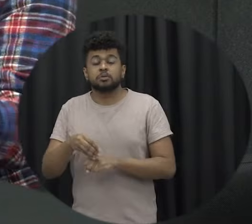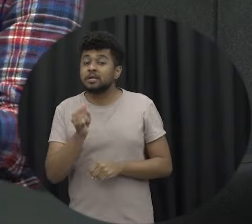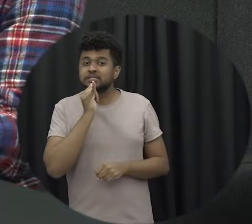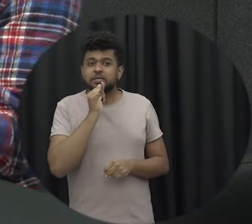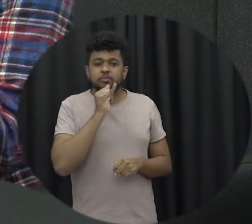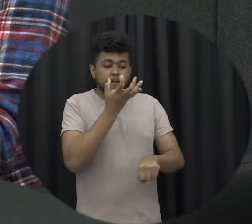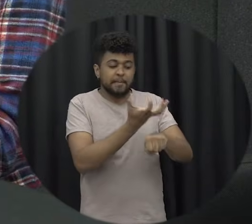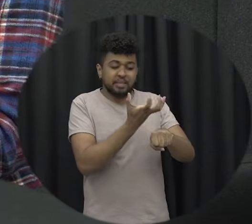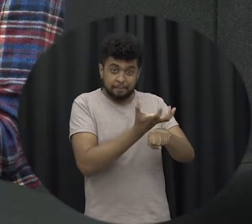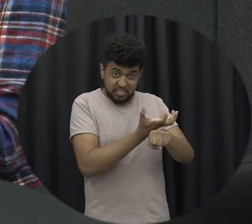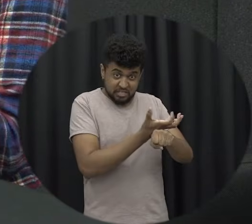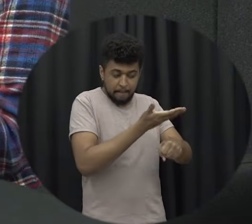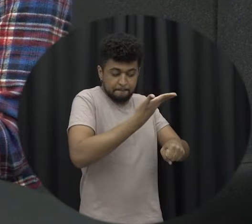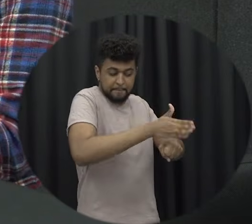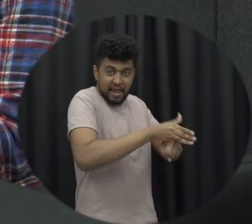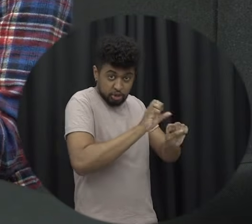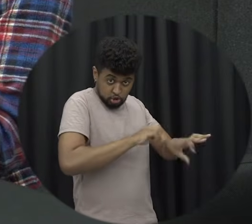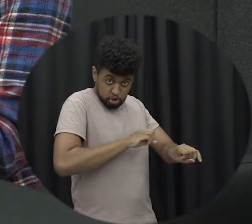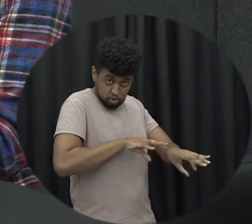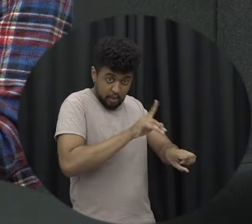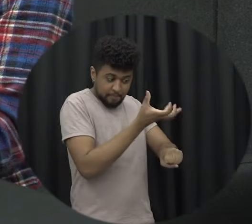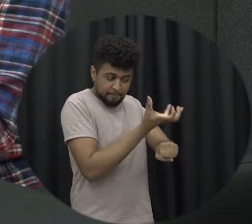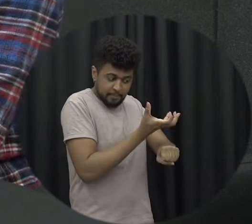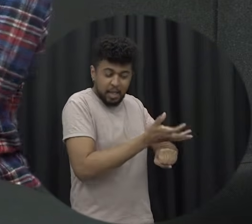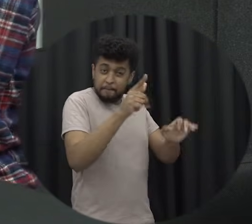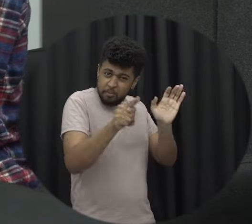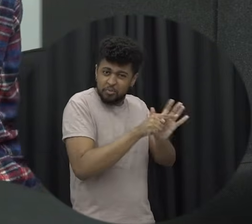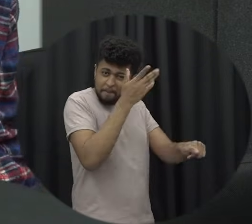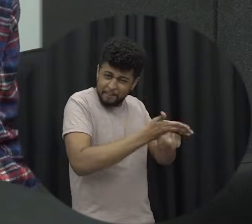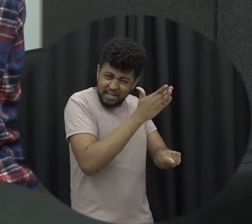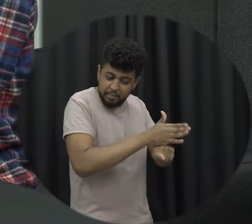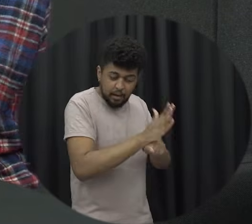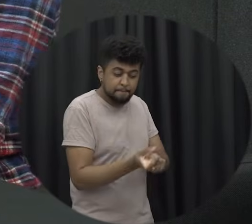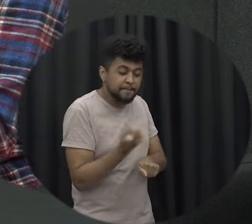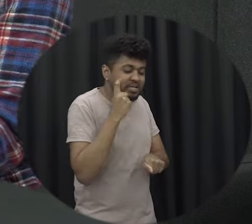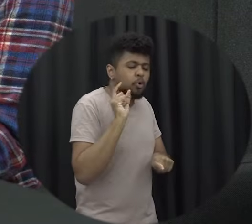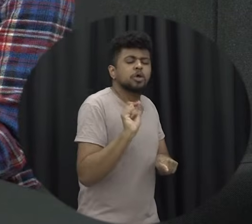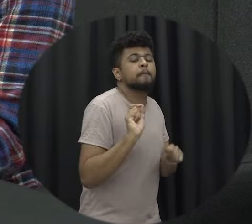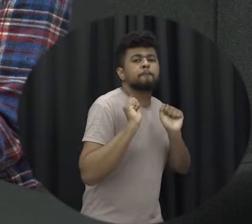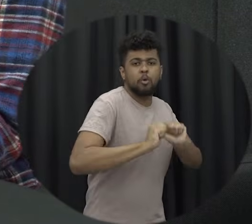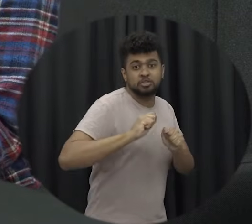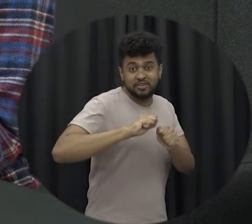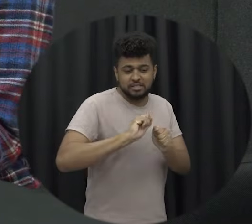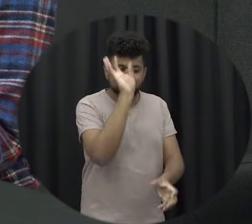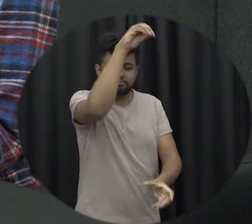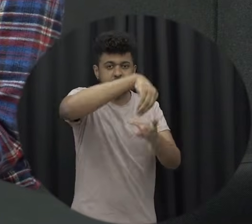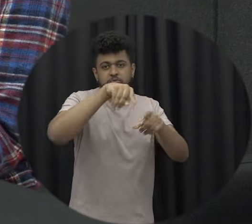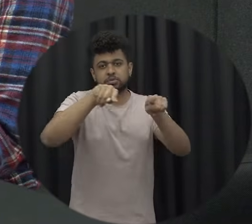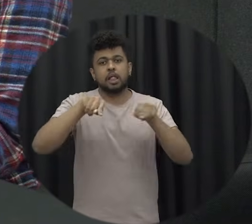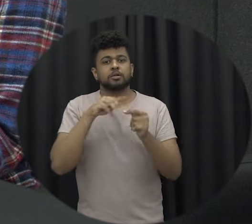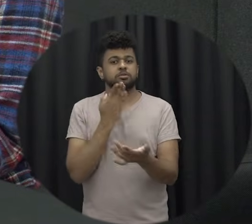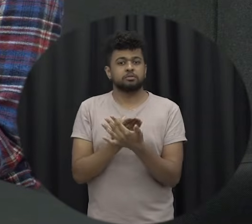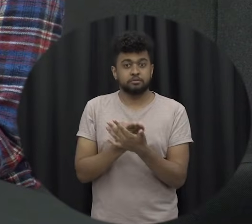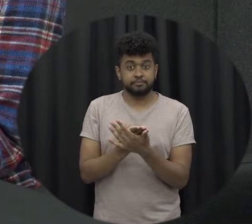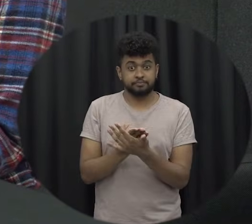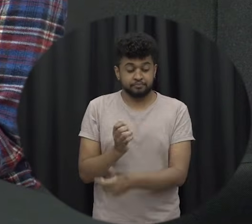disciplinas extremamente práticas para se pensar o que se pode fazer em sala de aula, né, os nossos alunos vão planejar aulas, vão